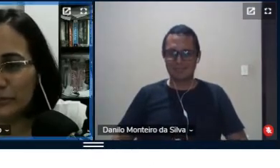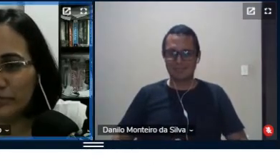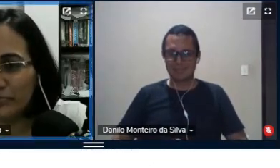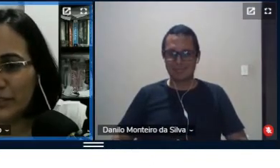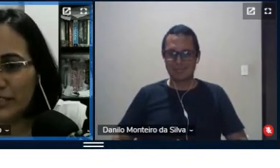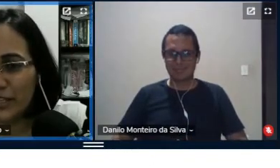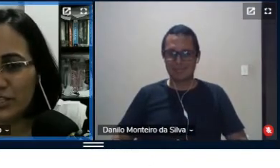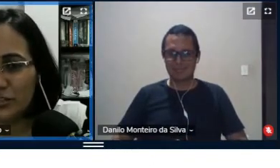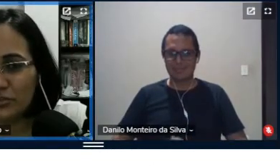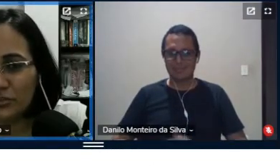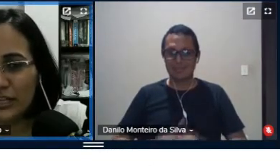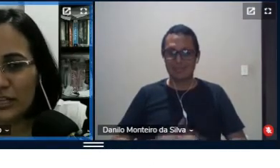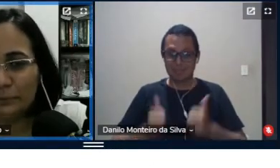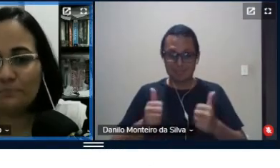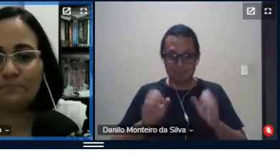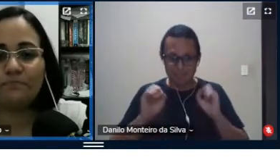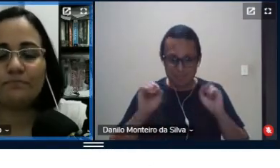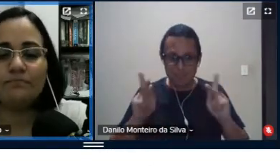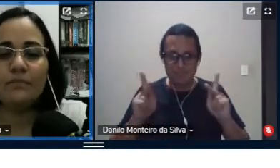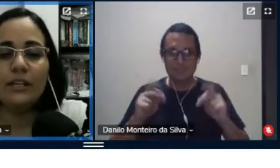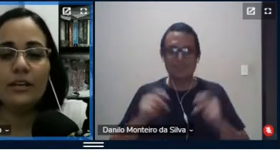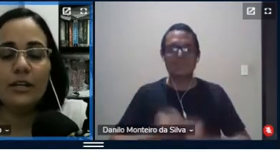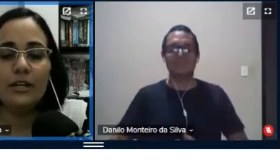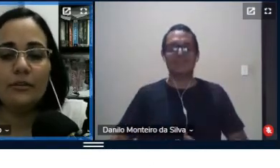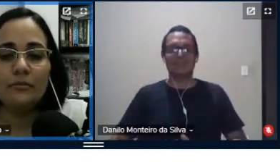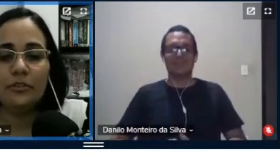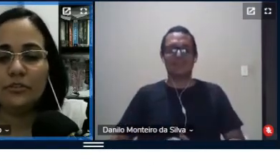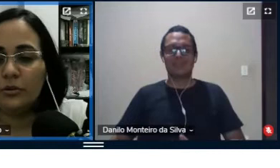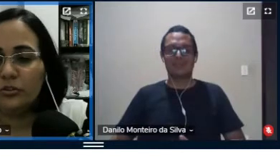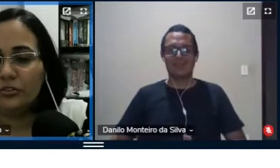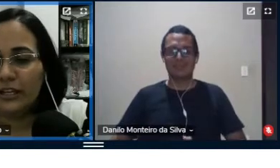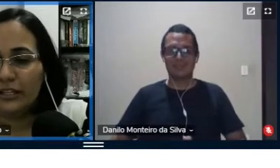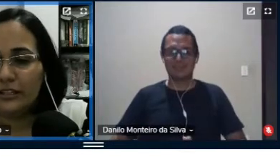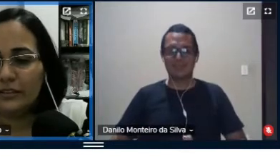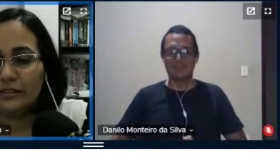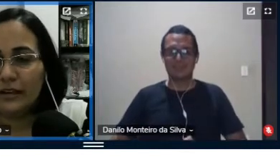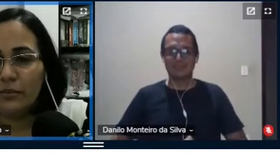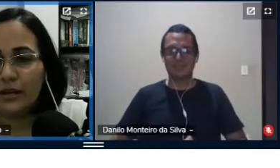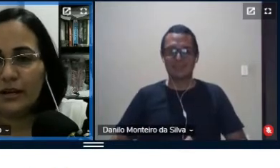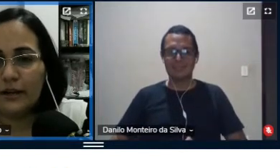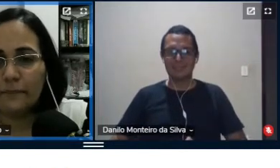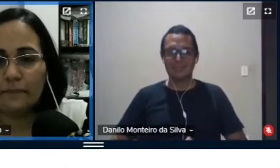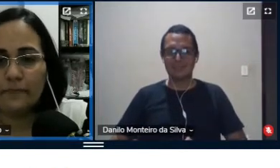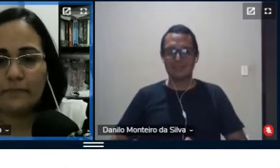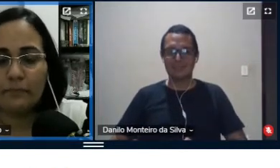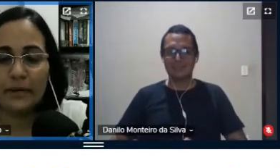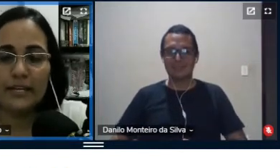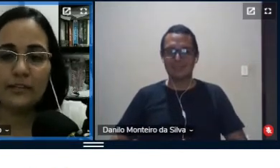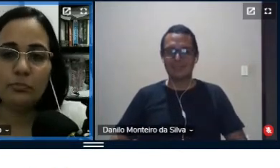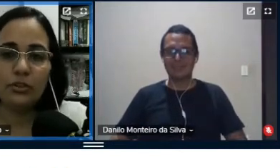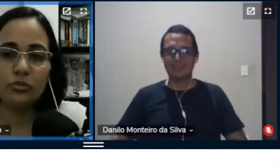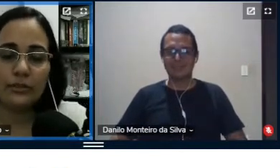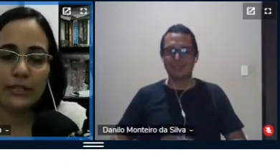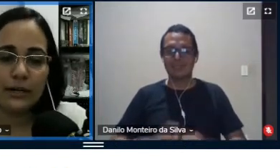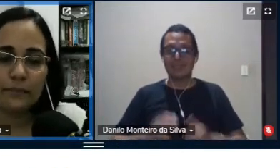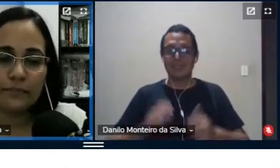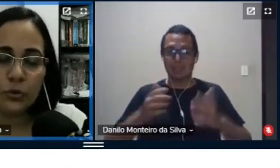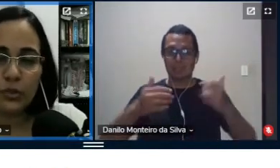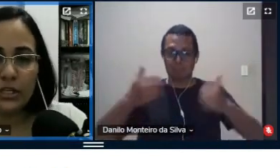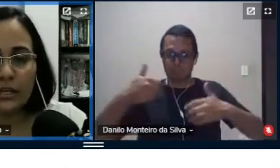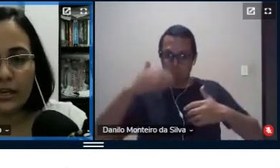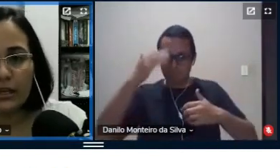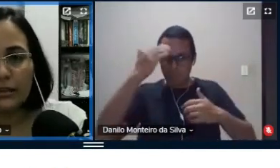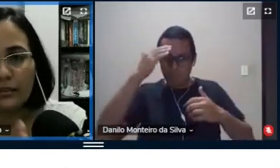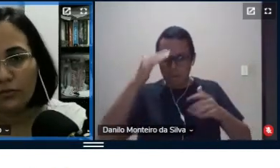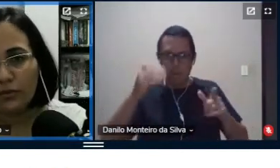Tá bom? Então, entendido isso daí, você consegue trabalhar para inspecionar